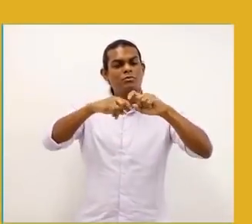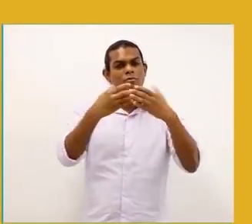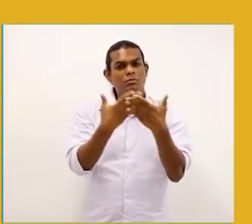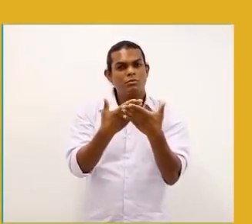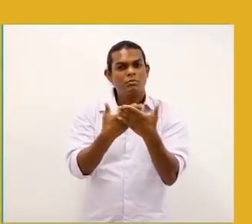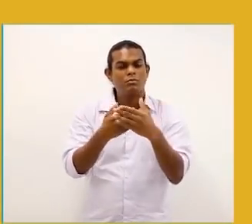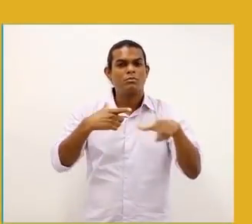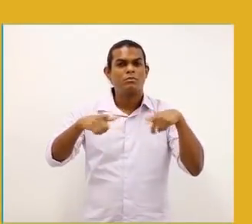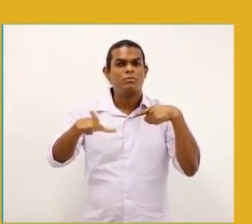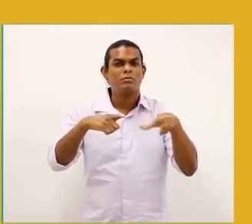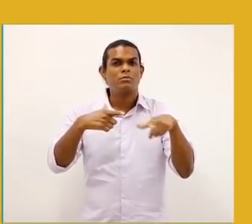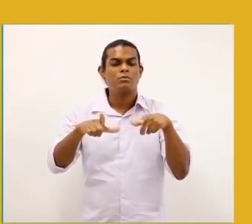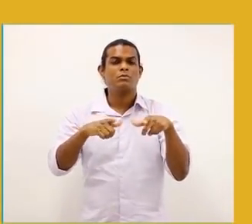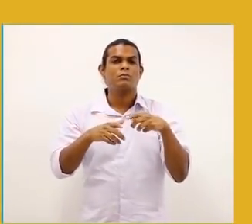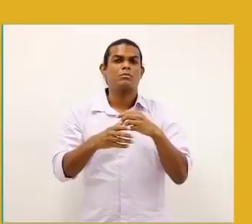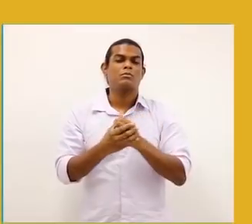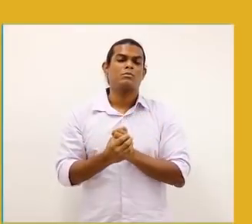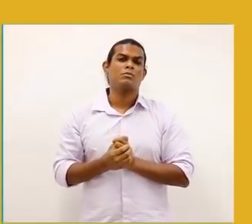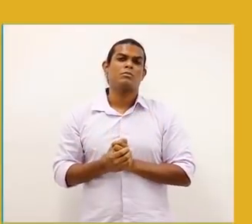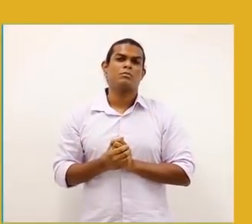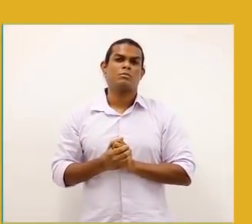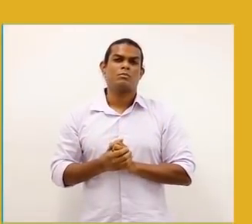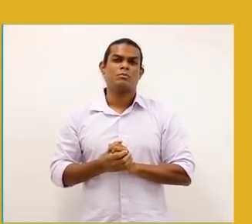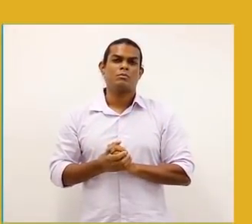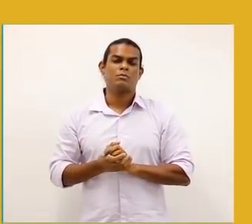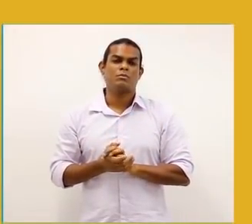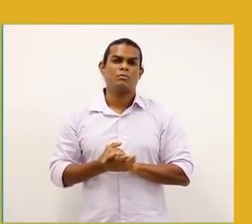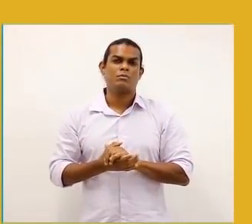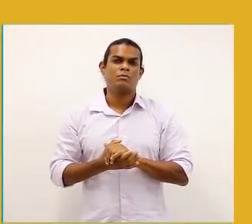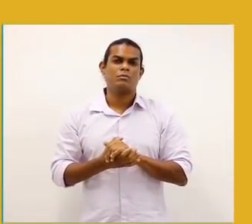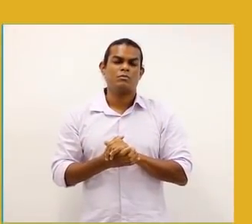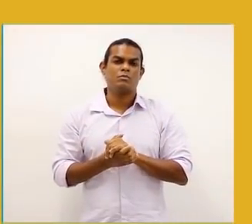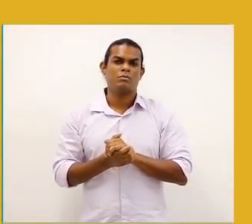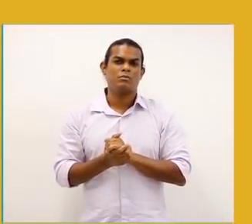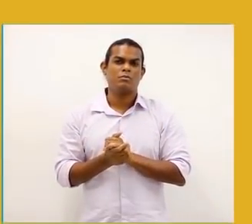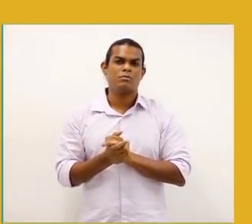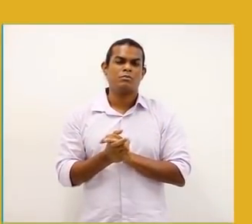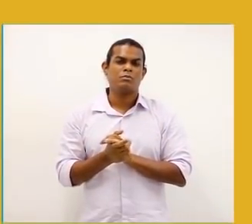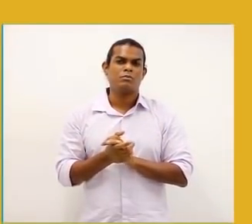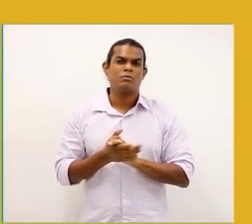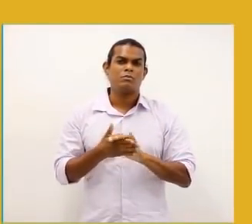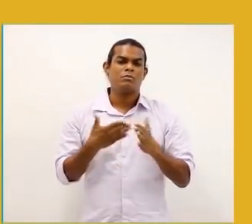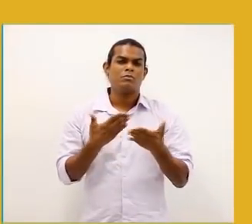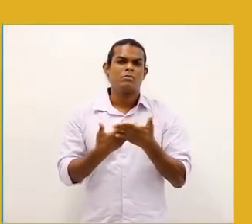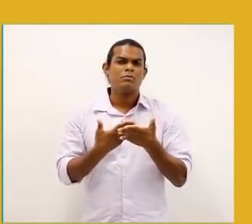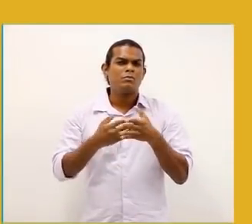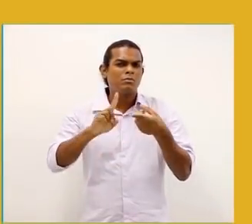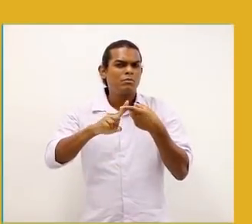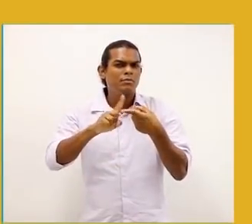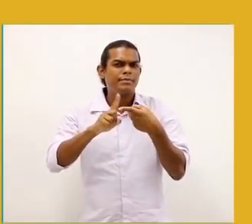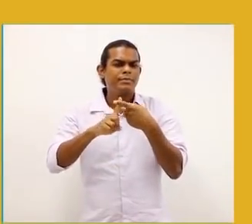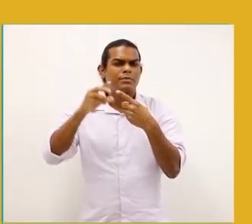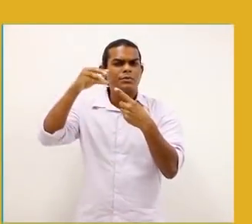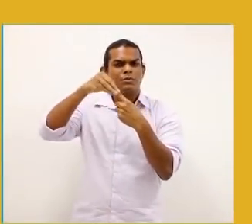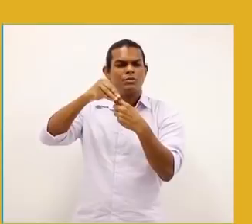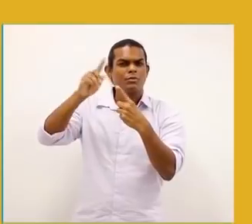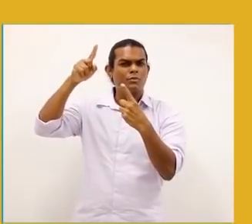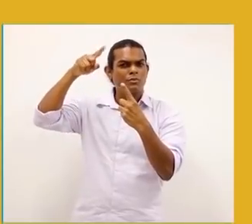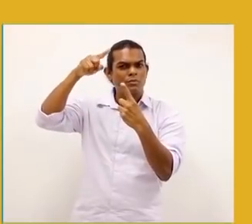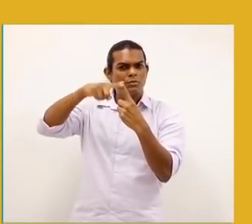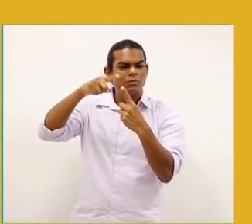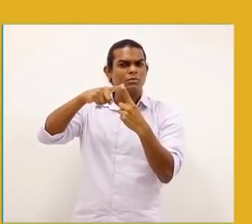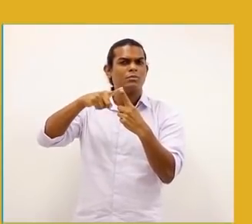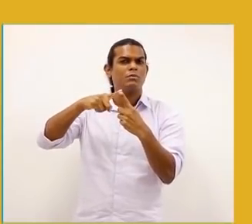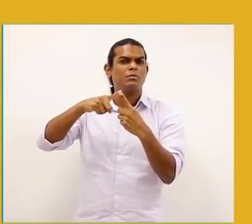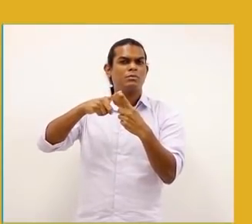artigo 154 ao artigo 223. E neles nós vamos encontrar também o marco principal da